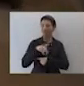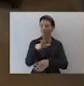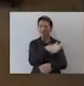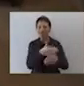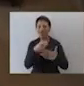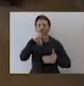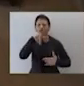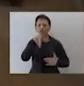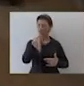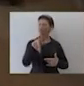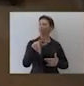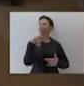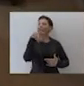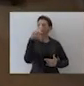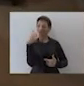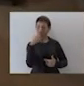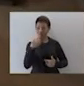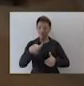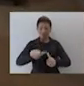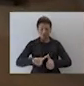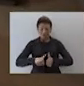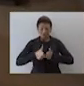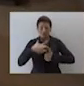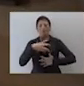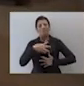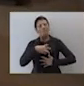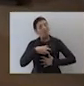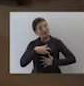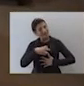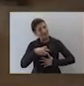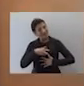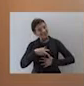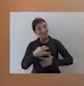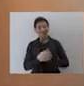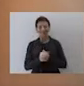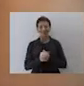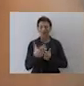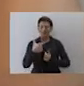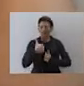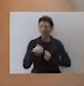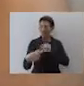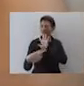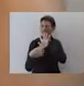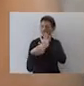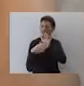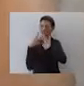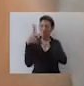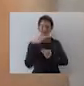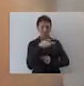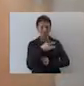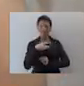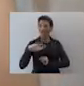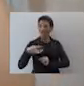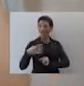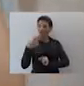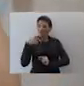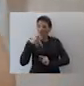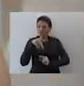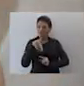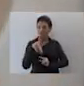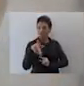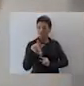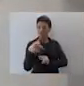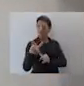hospital aqui tem tudo que você precisa para se recuperar e se sentir bem a gente dá atenção